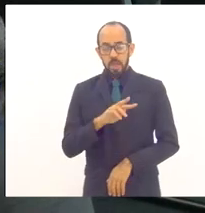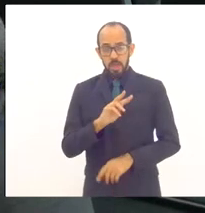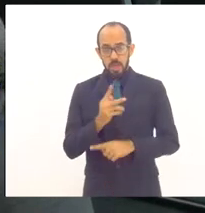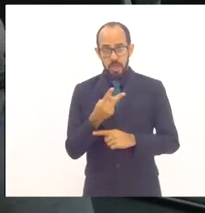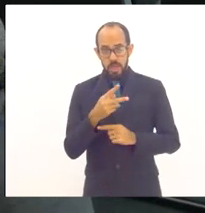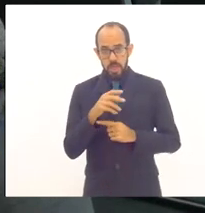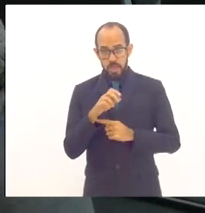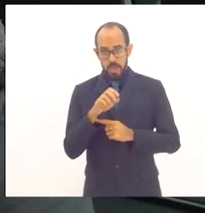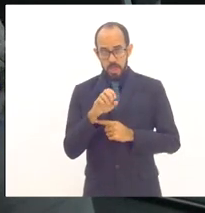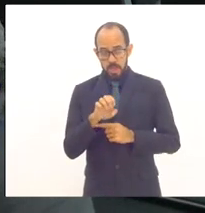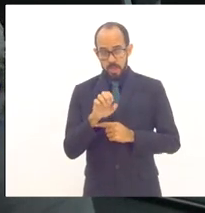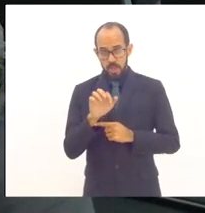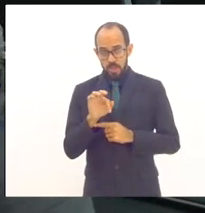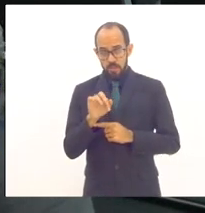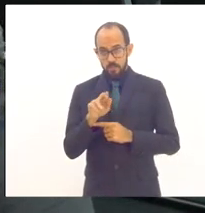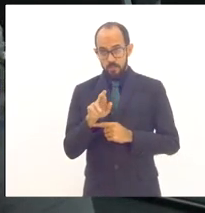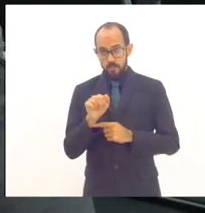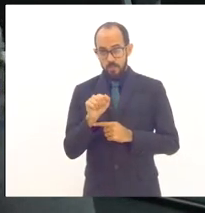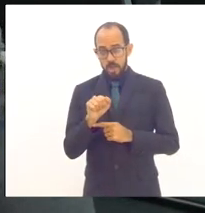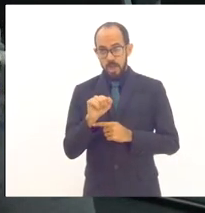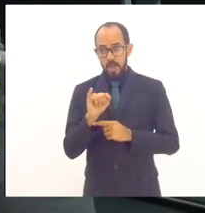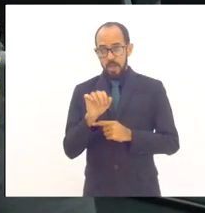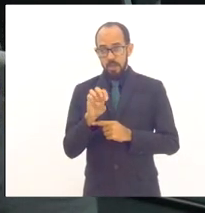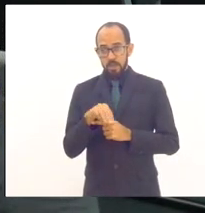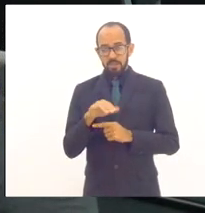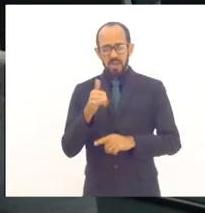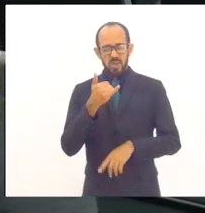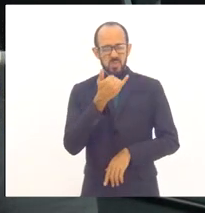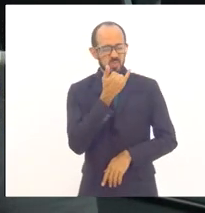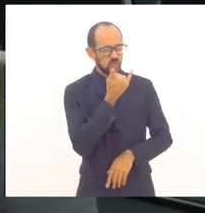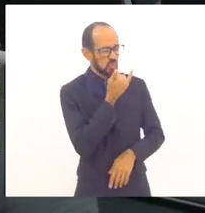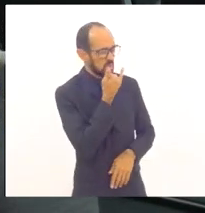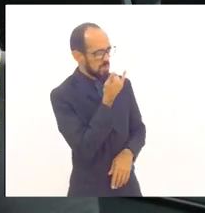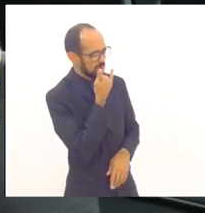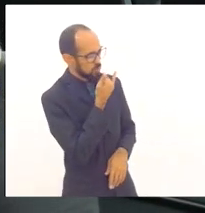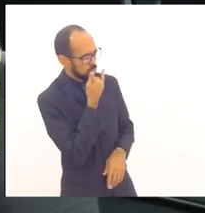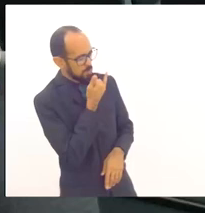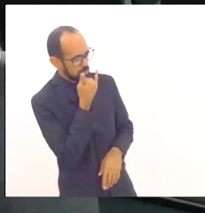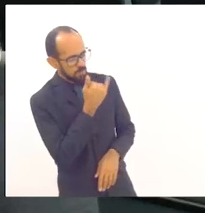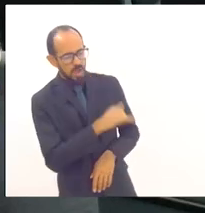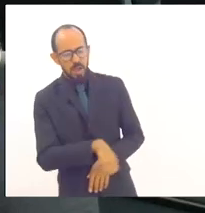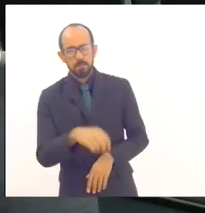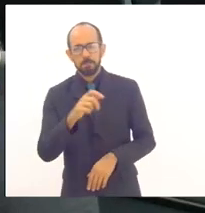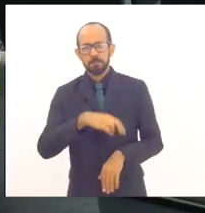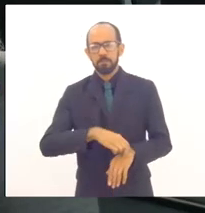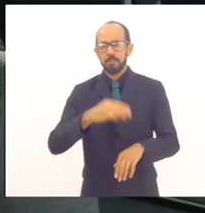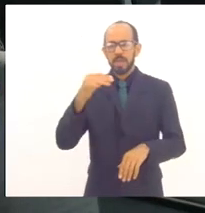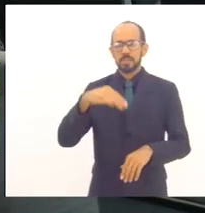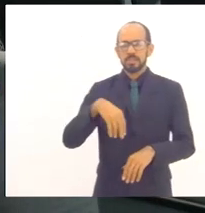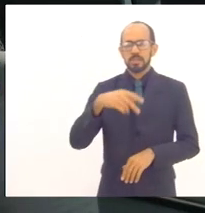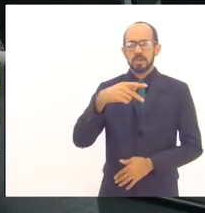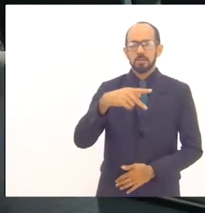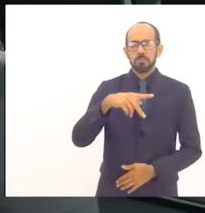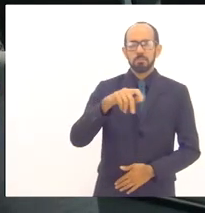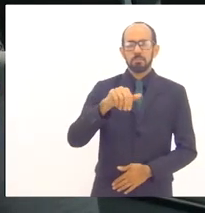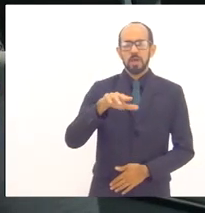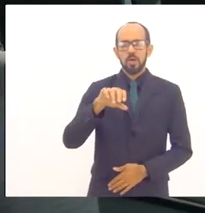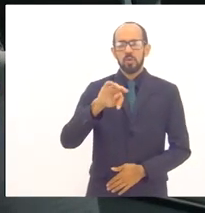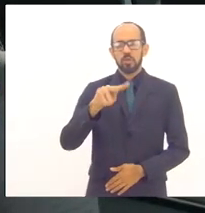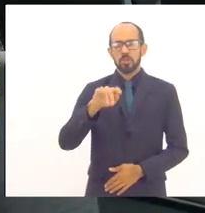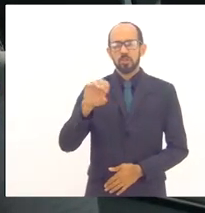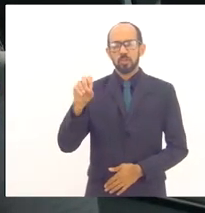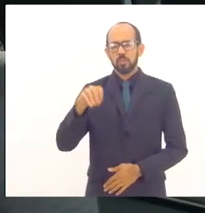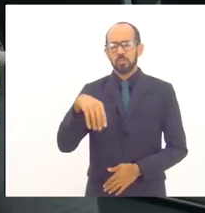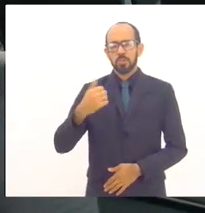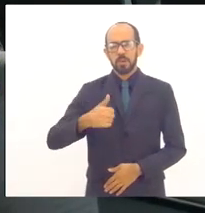Não? Ah, não, desculpe. Mestre Paulão Kikongo, para compor a